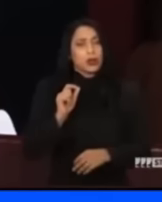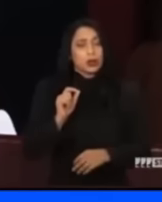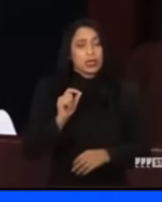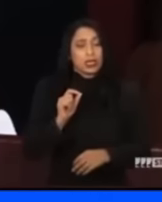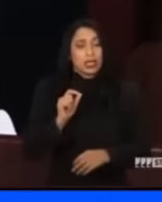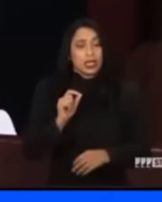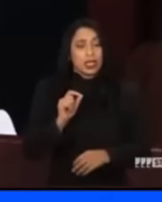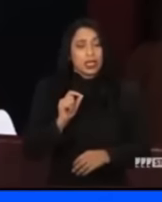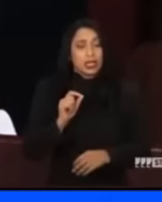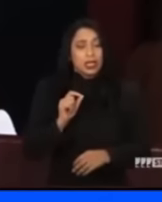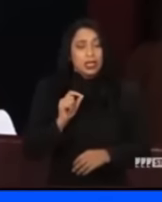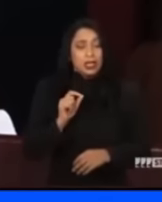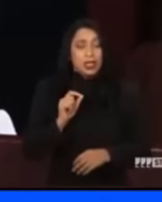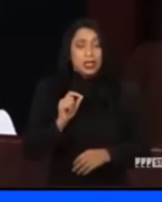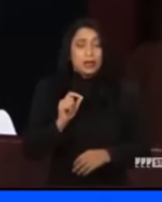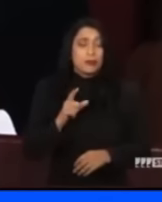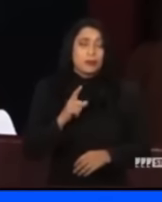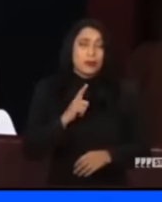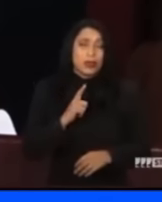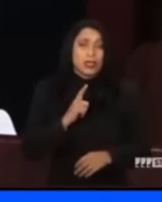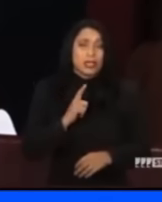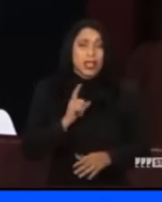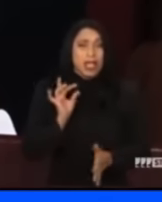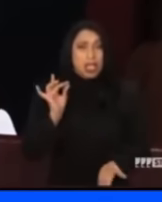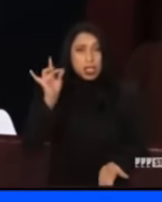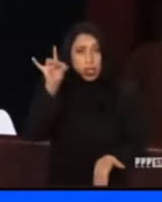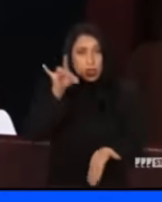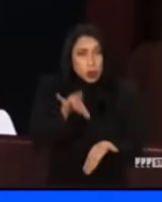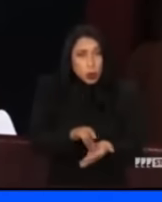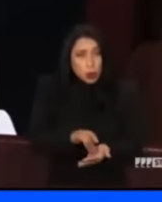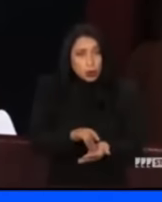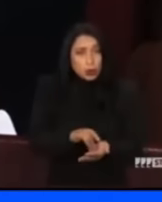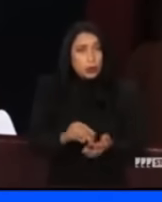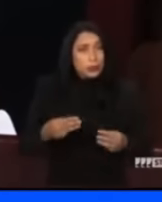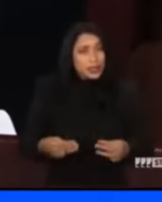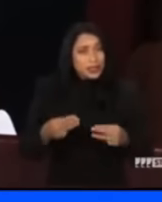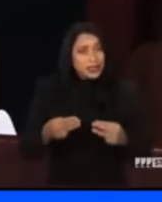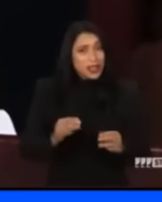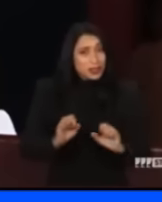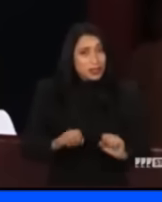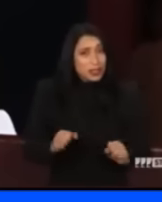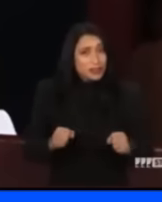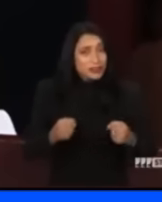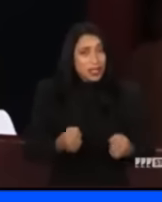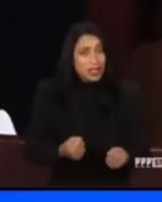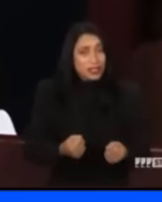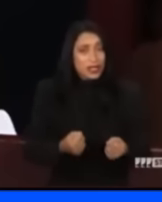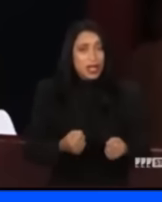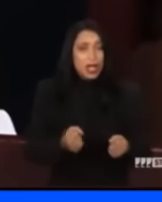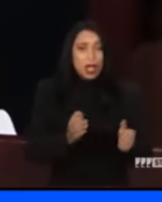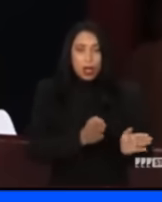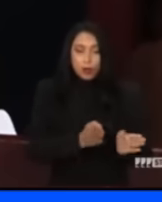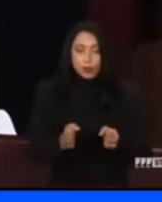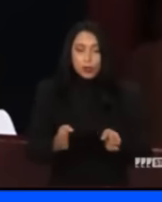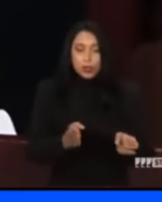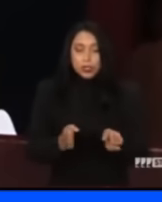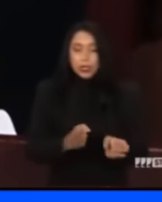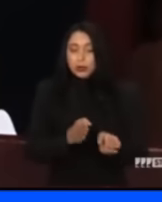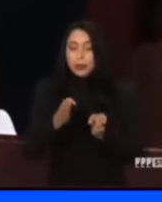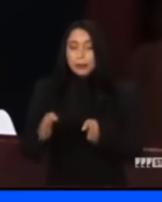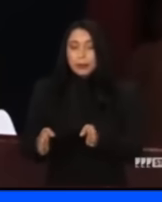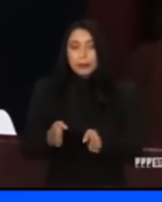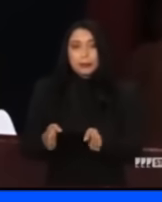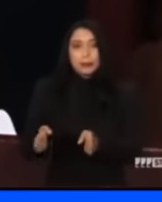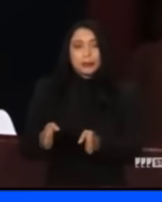manifestação precipitada de endosso do Ministério da Defesa ao processo do primeiro turno.